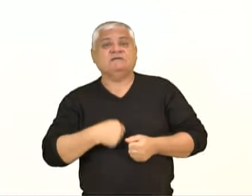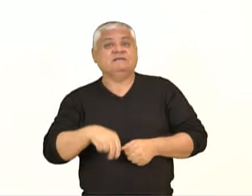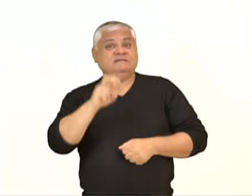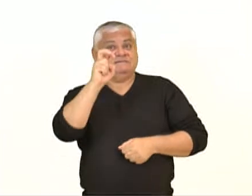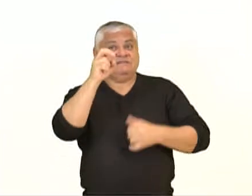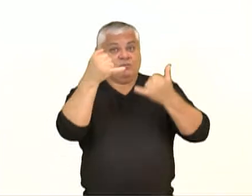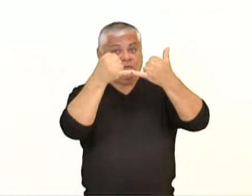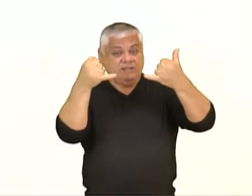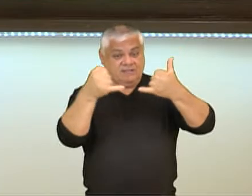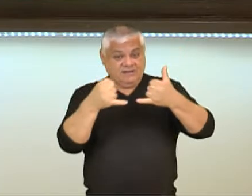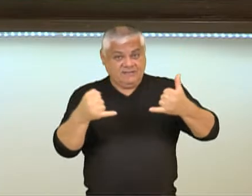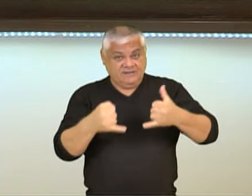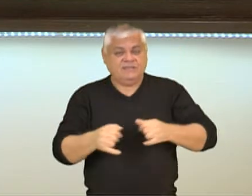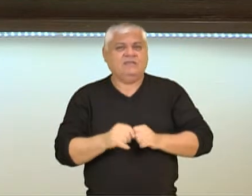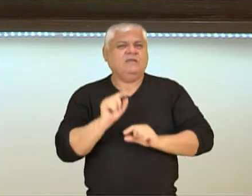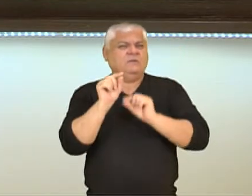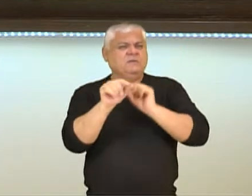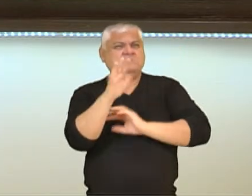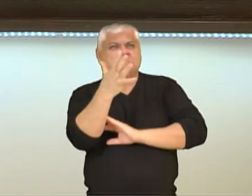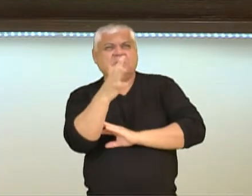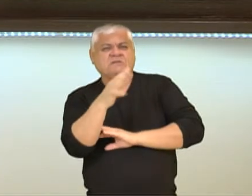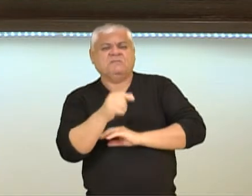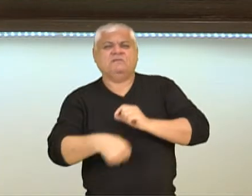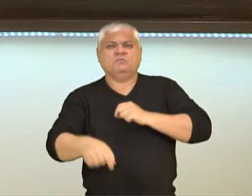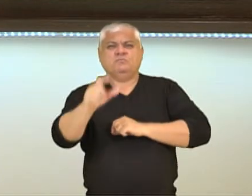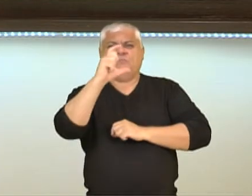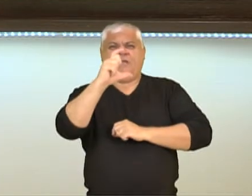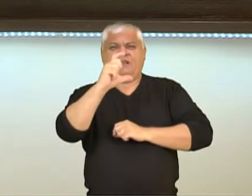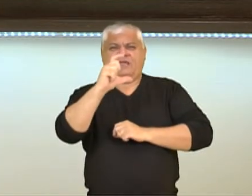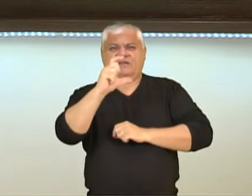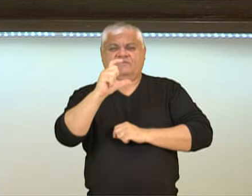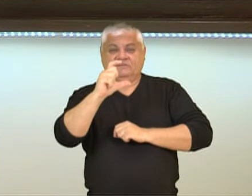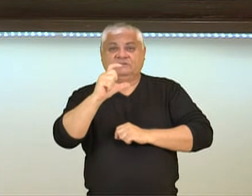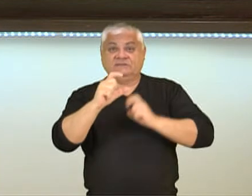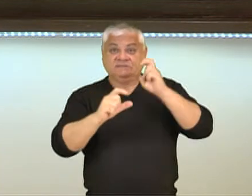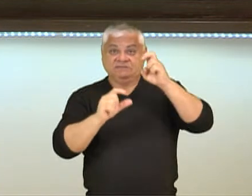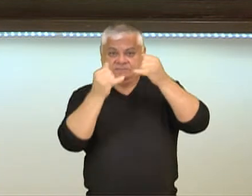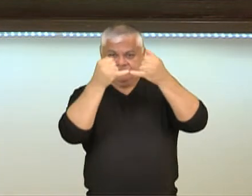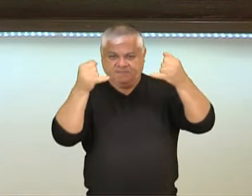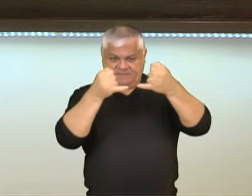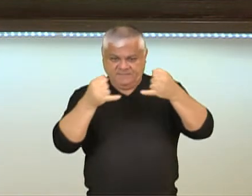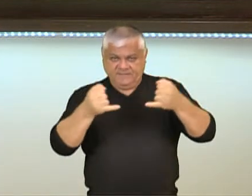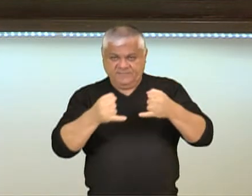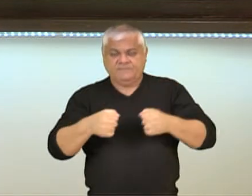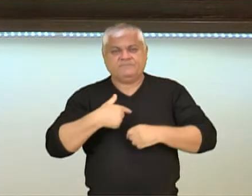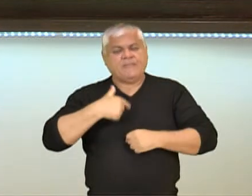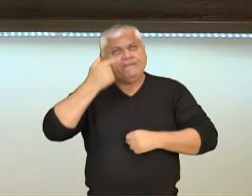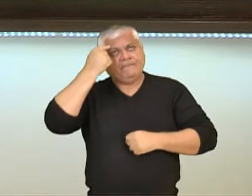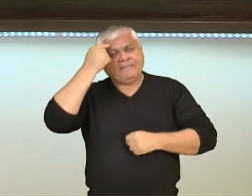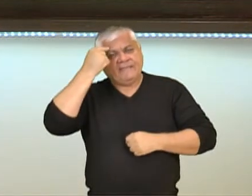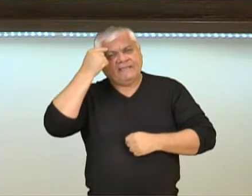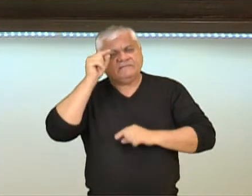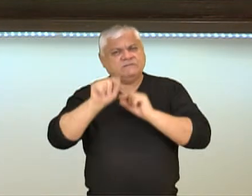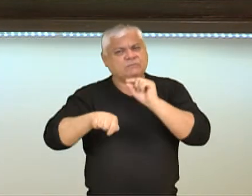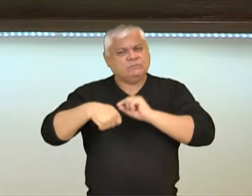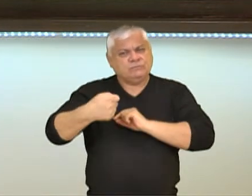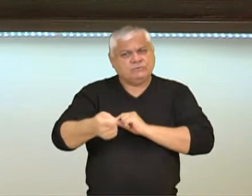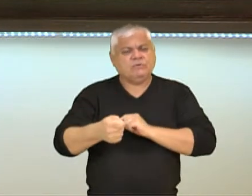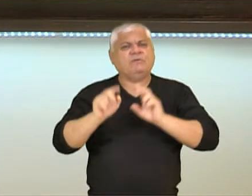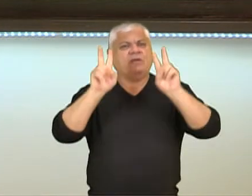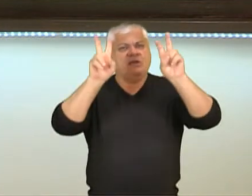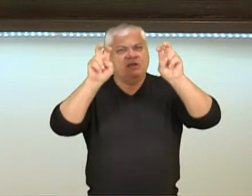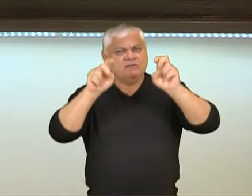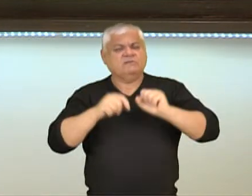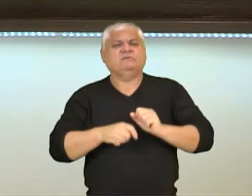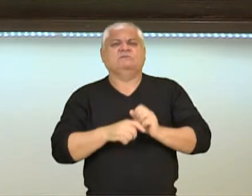5 linhas, o que equivale a aproximadamente um parágrafo aí, né? Se vocês pensarem com carinho a respeito, vocês conseguem